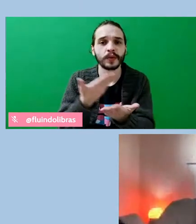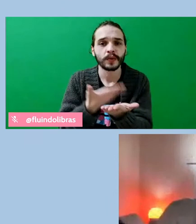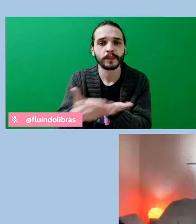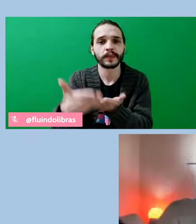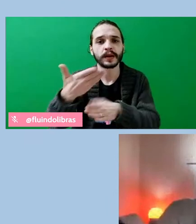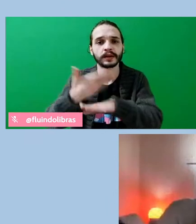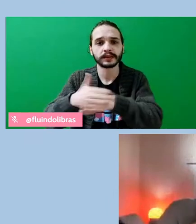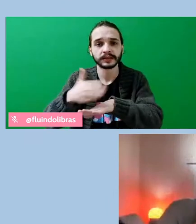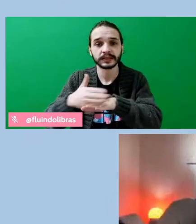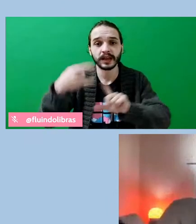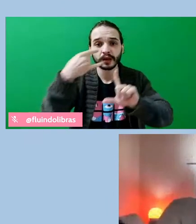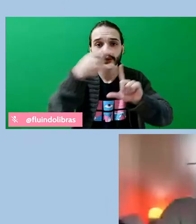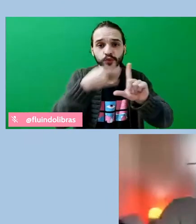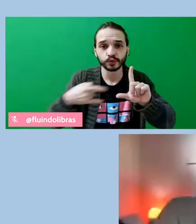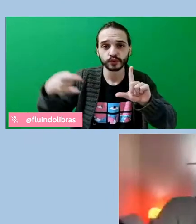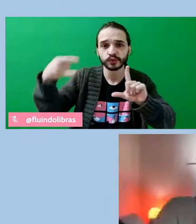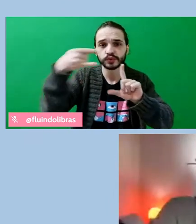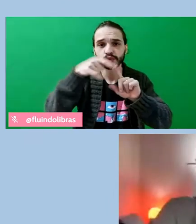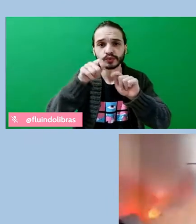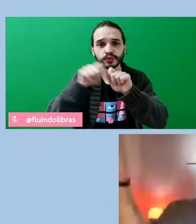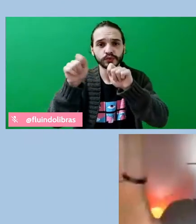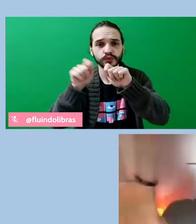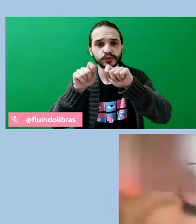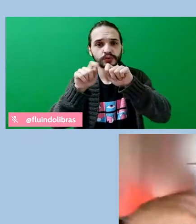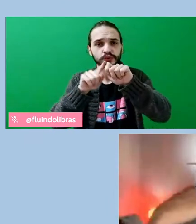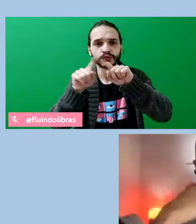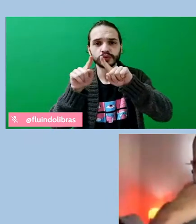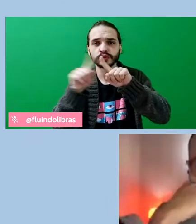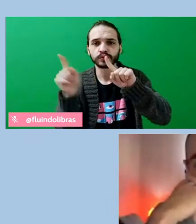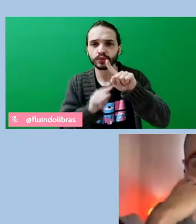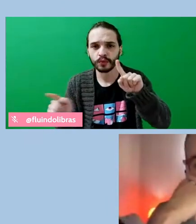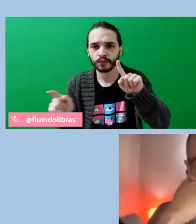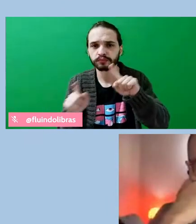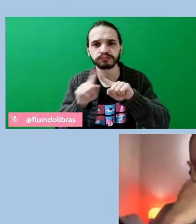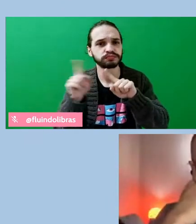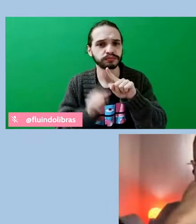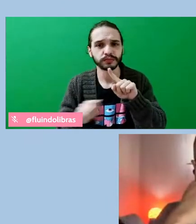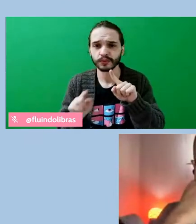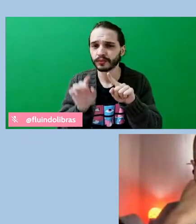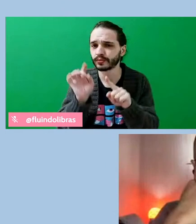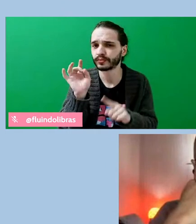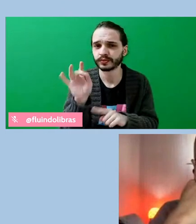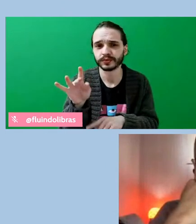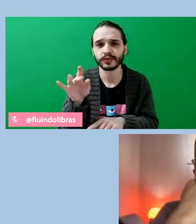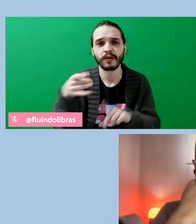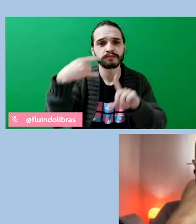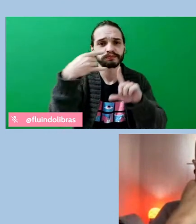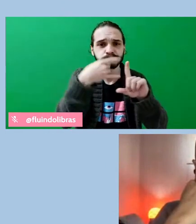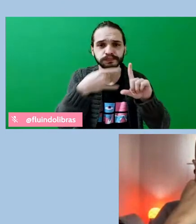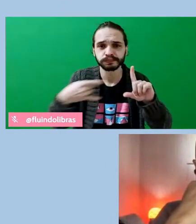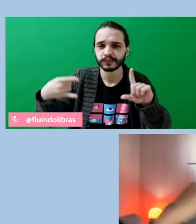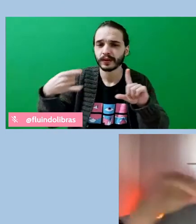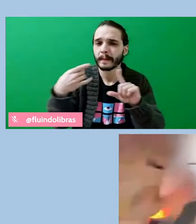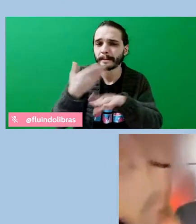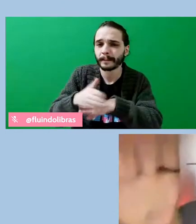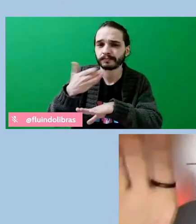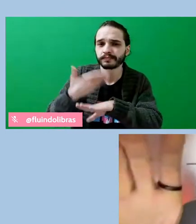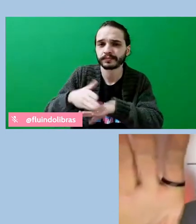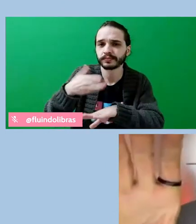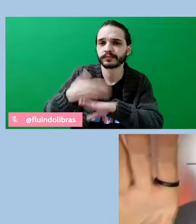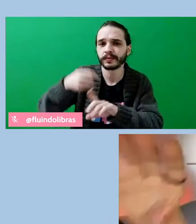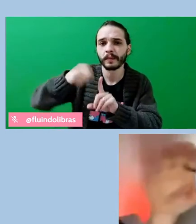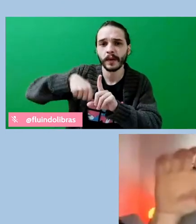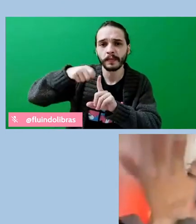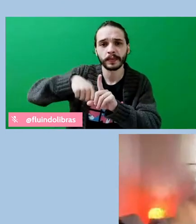Por E Zoom. esse processo foi por Zoom. A gente ensaiou só por Zoom, né? A gente ensaiou por muitos meses no Zoom, com uma em